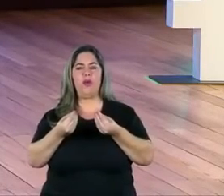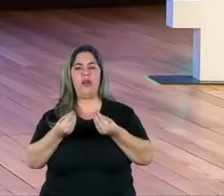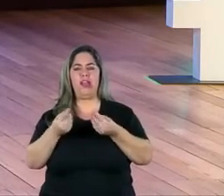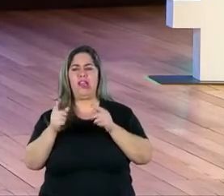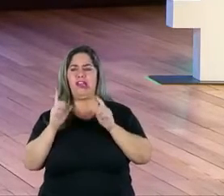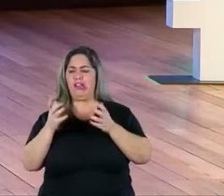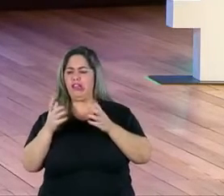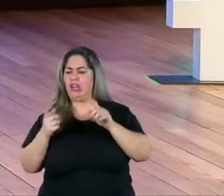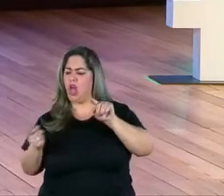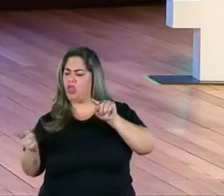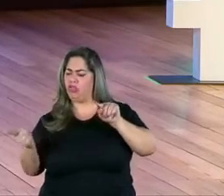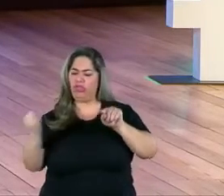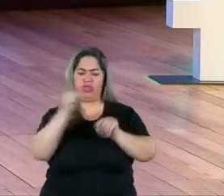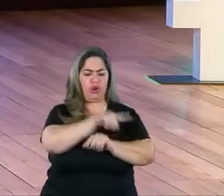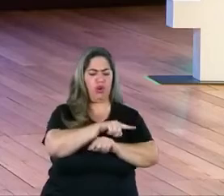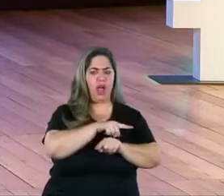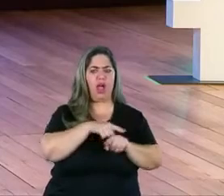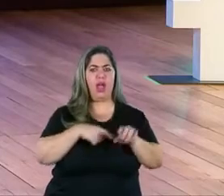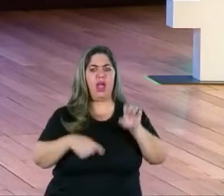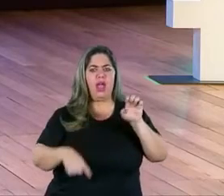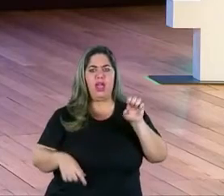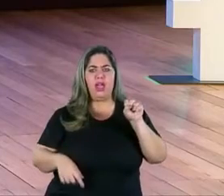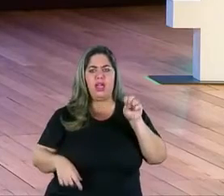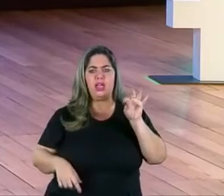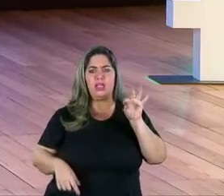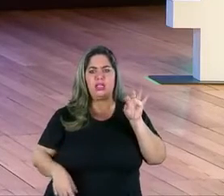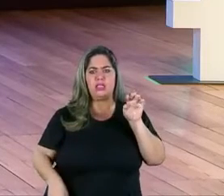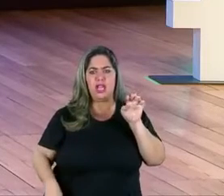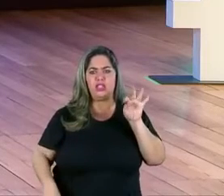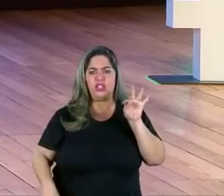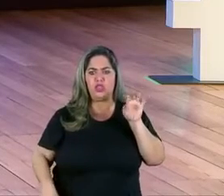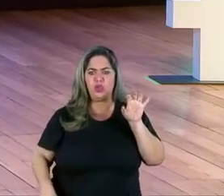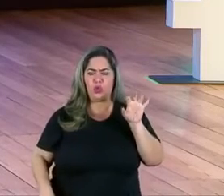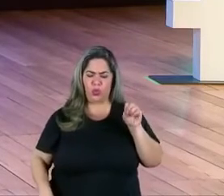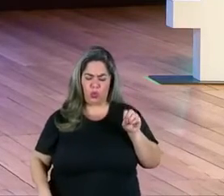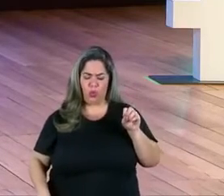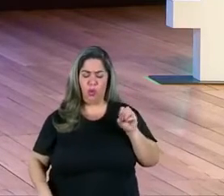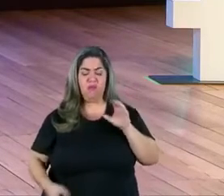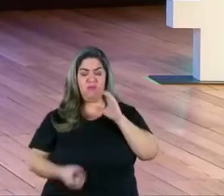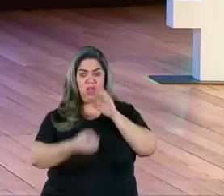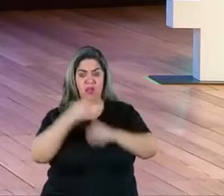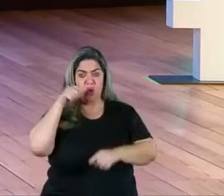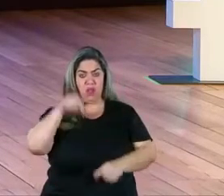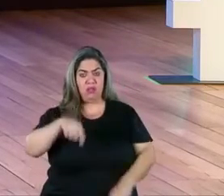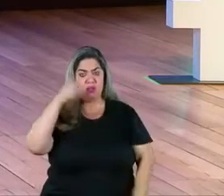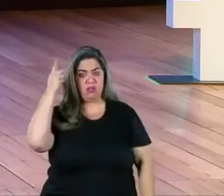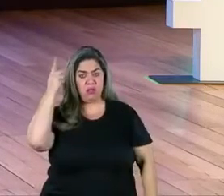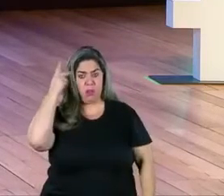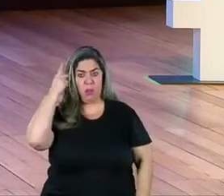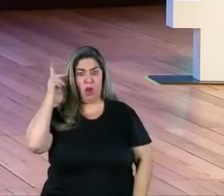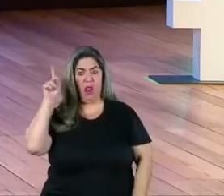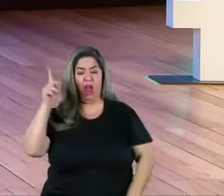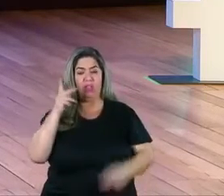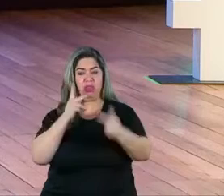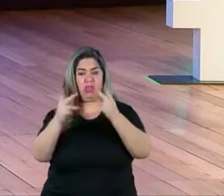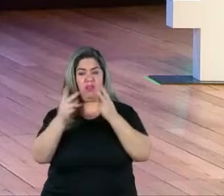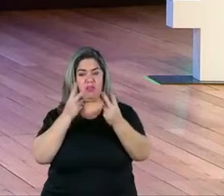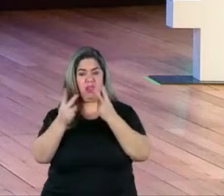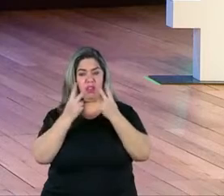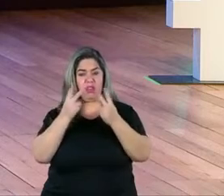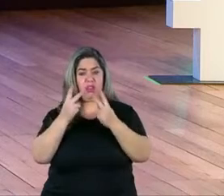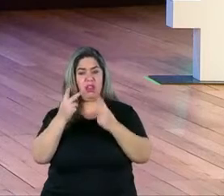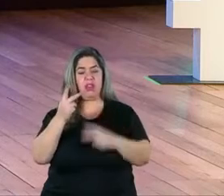O que ele fez? Ele construiu na espiral do Conjunto Nacional, aqui em São Paulo, em plena Avenida Paulista,